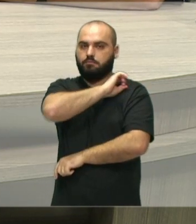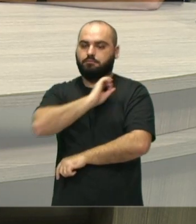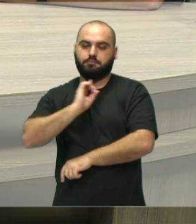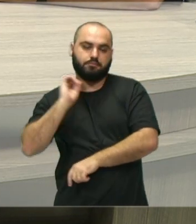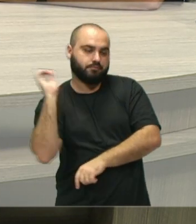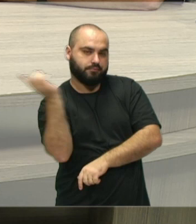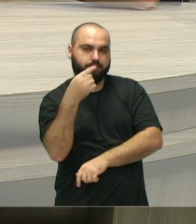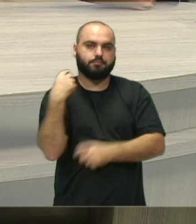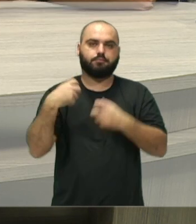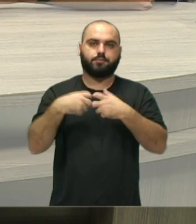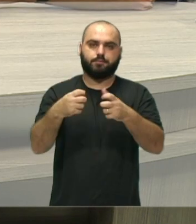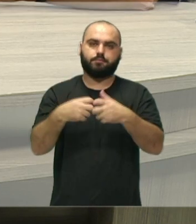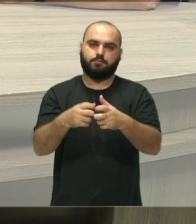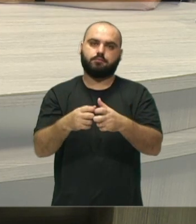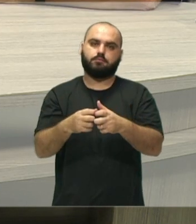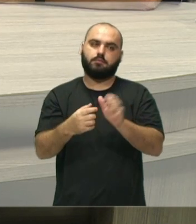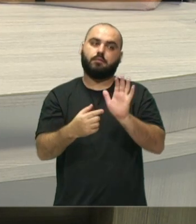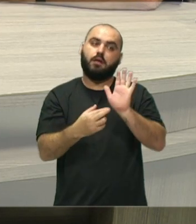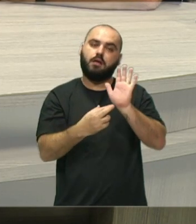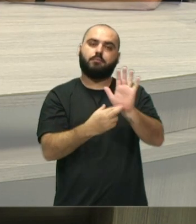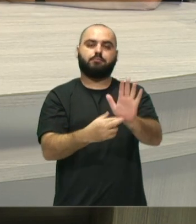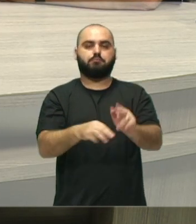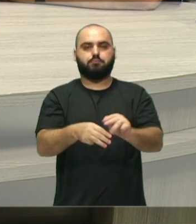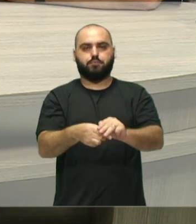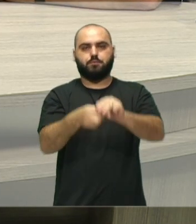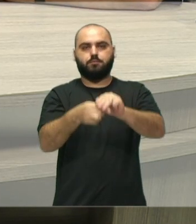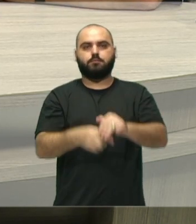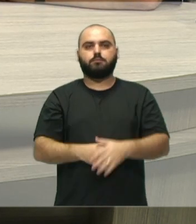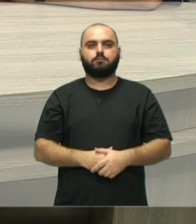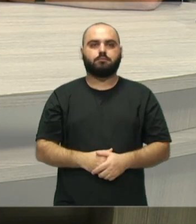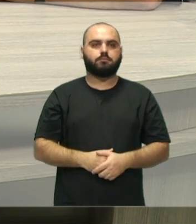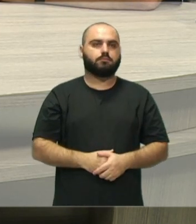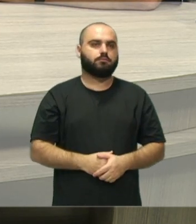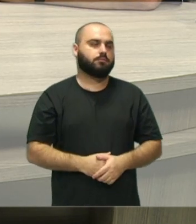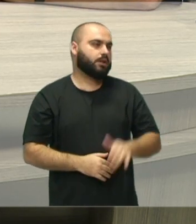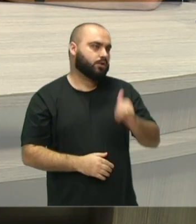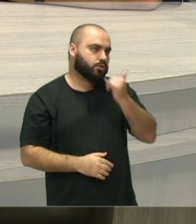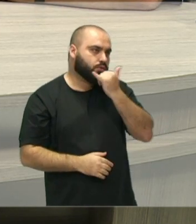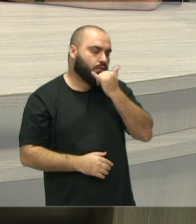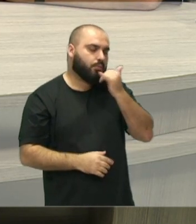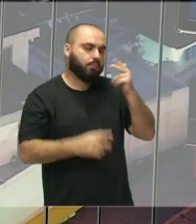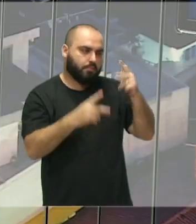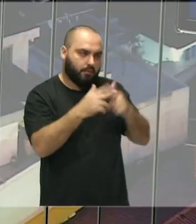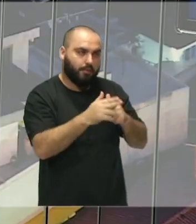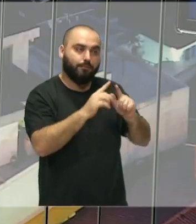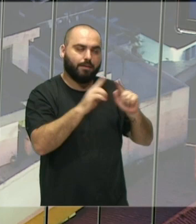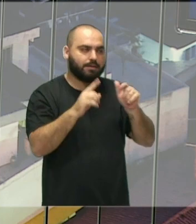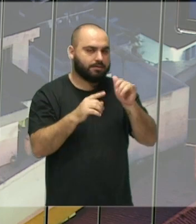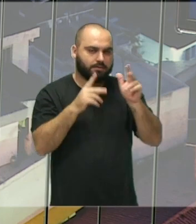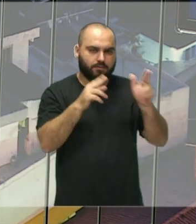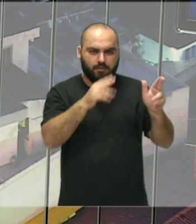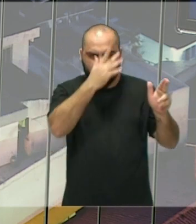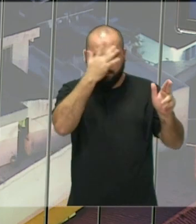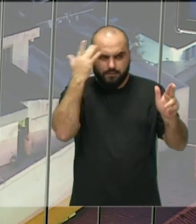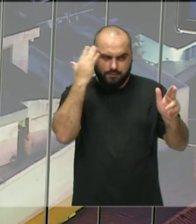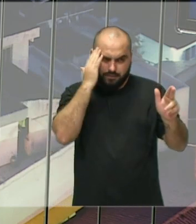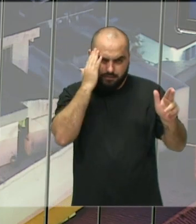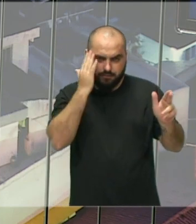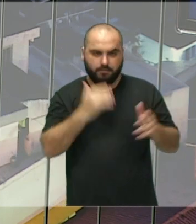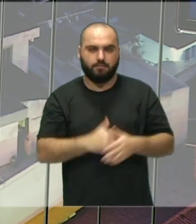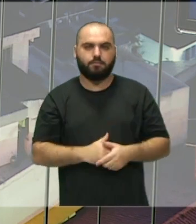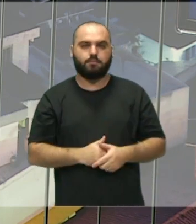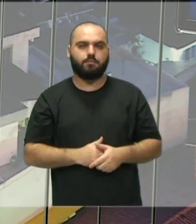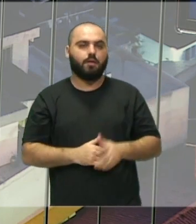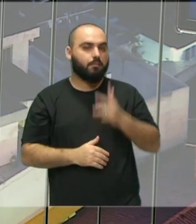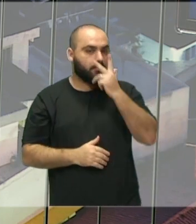de transporte, em nome dos municípios. Porque então, como, desculpe te interromper, é como se fosse, só para as pessoas entenderem, é como